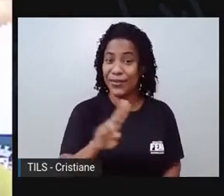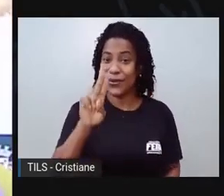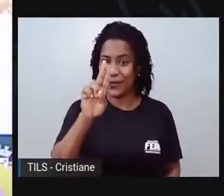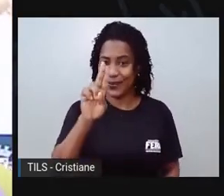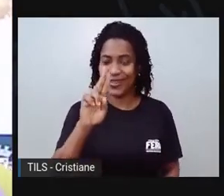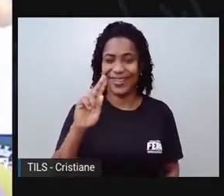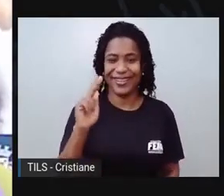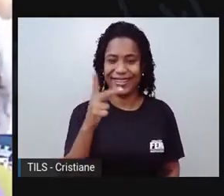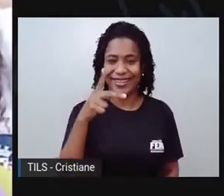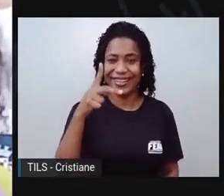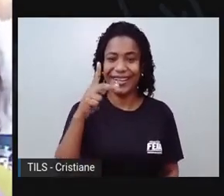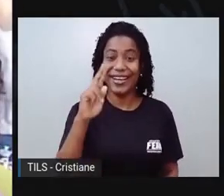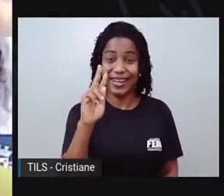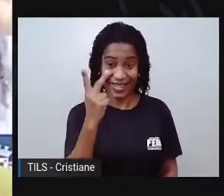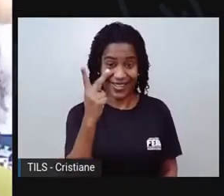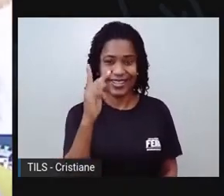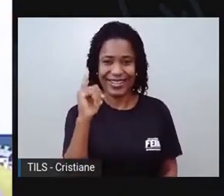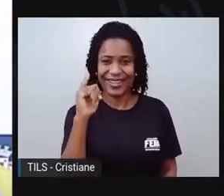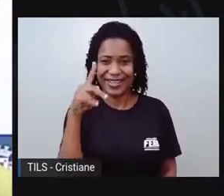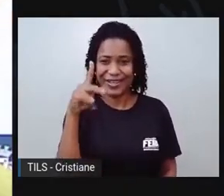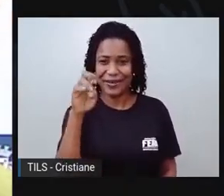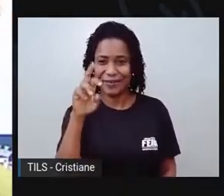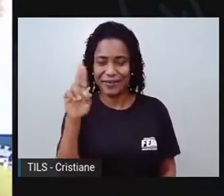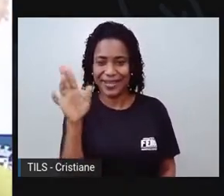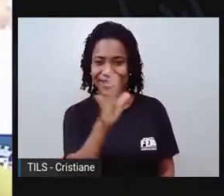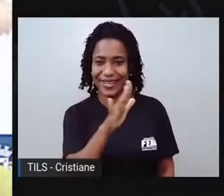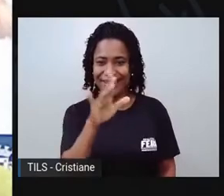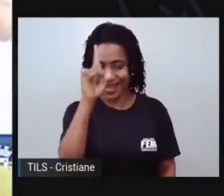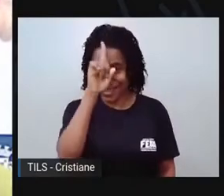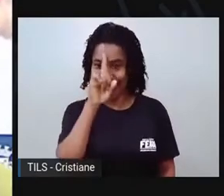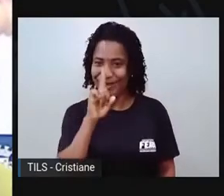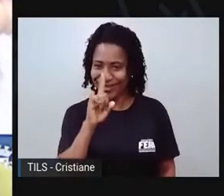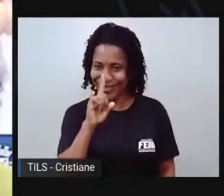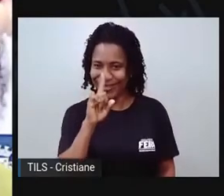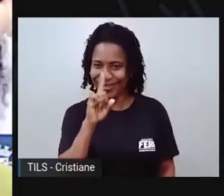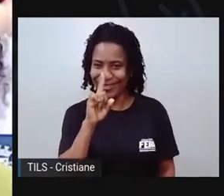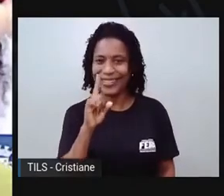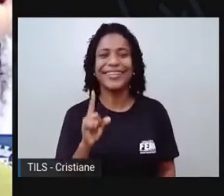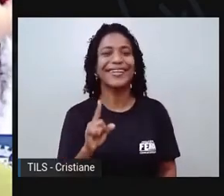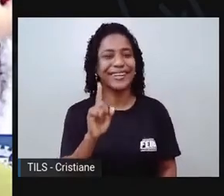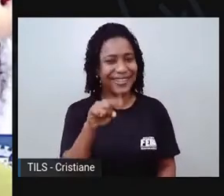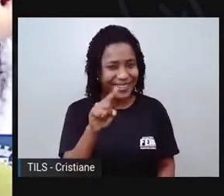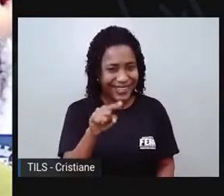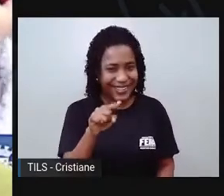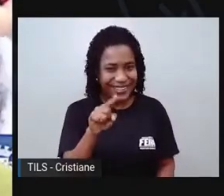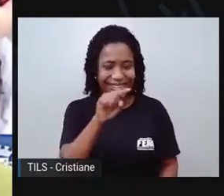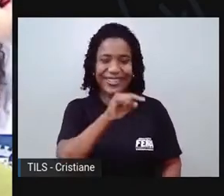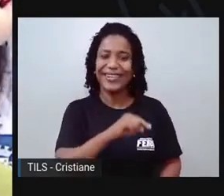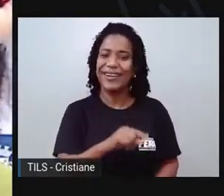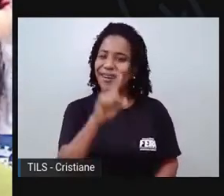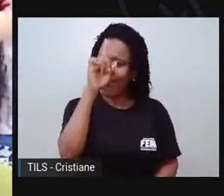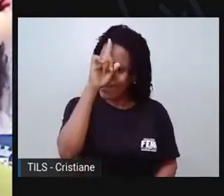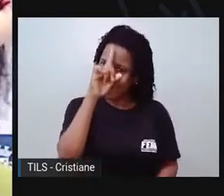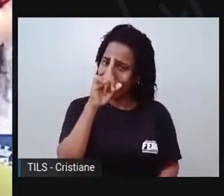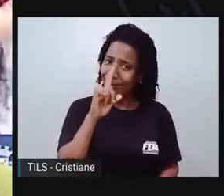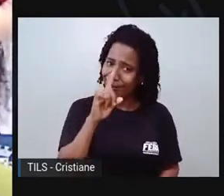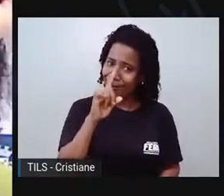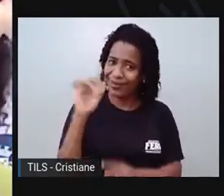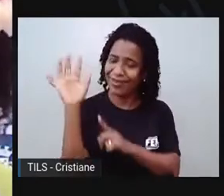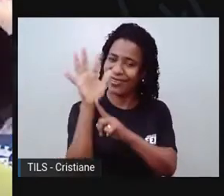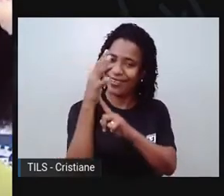amarelo. Ipê amarelo de jardim. Entendi. Ela é amarelinha também, igual o